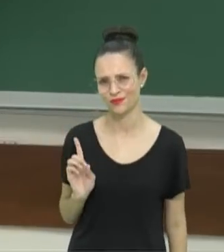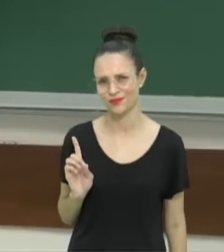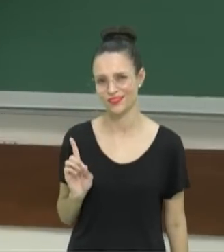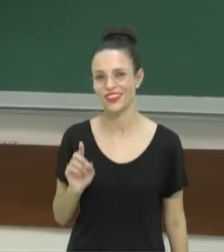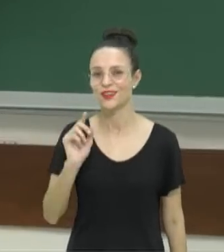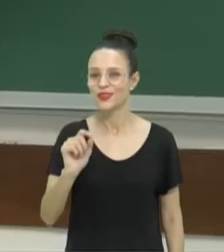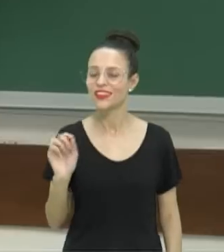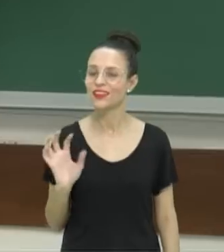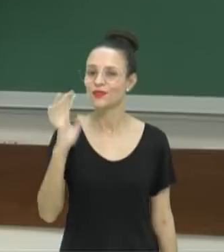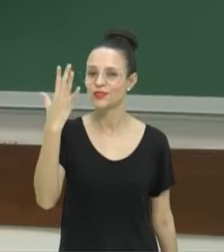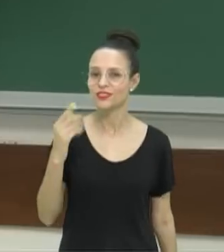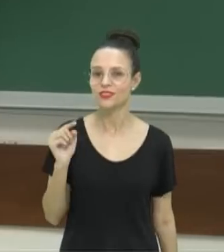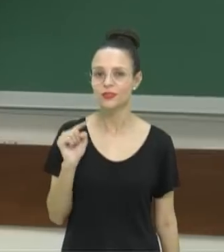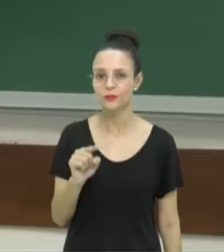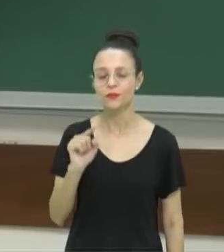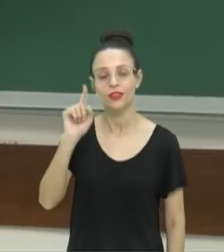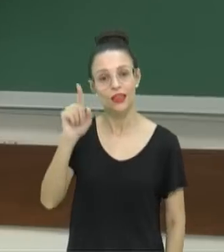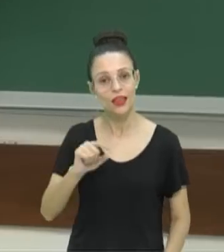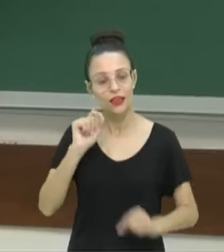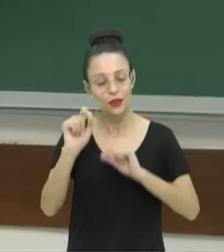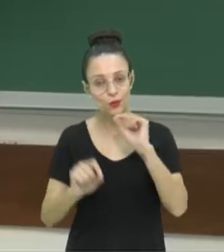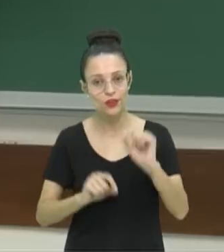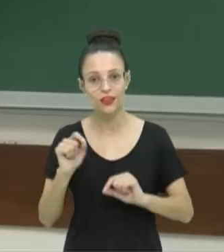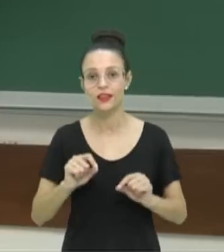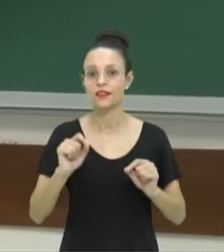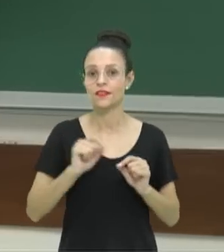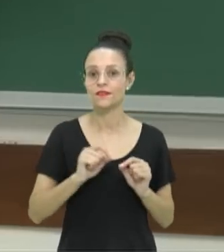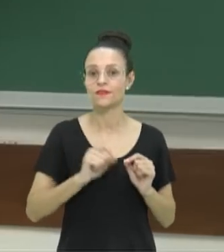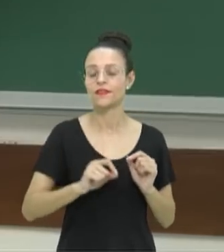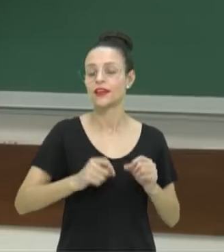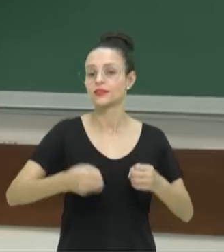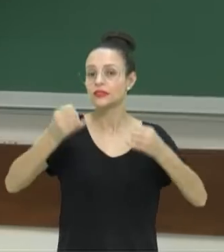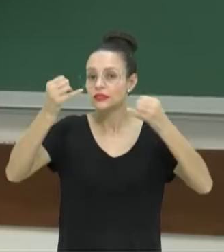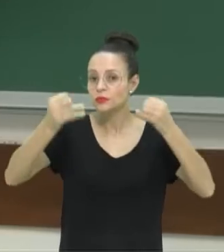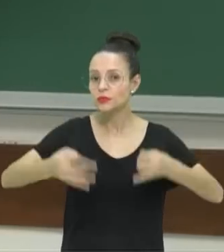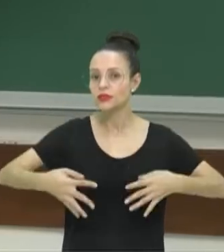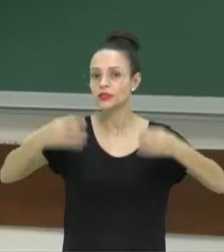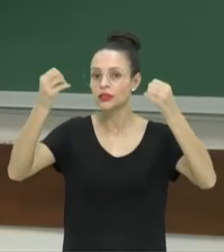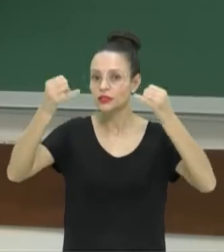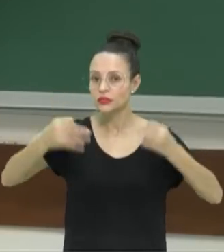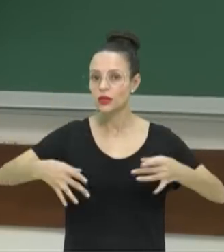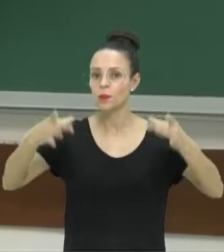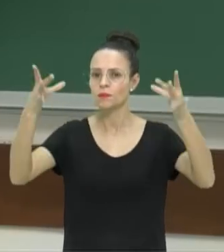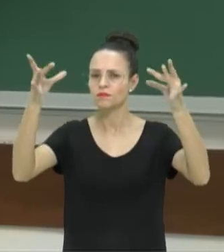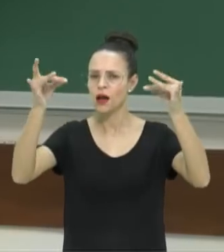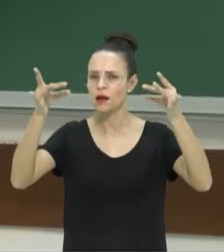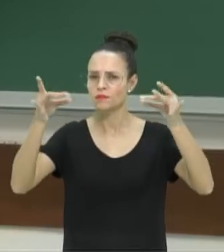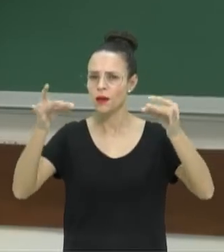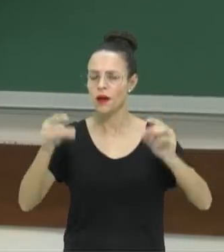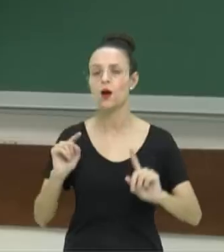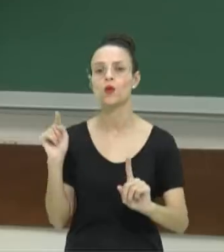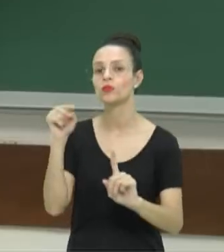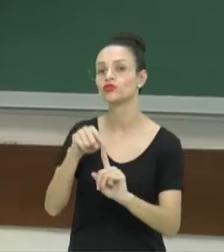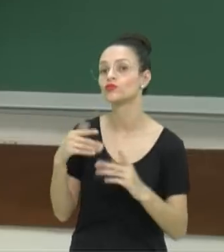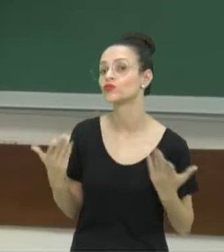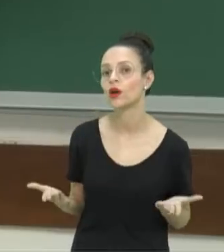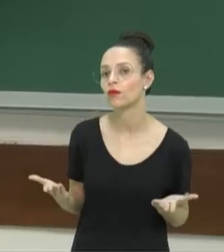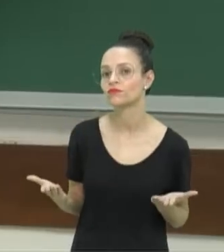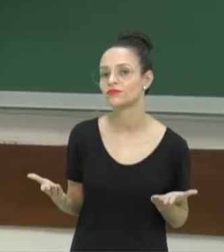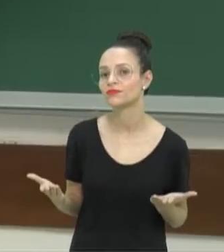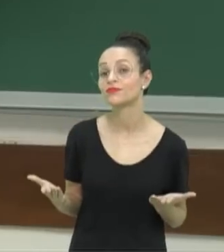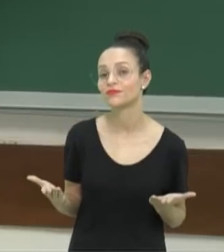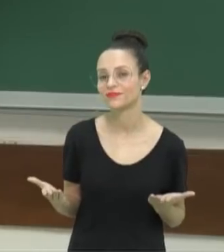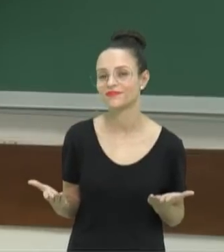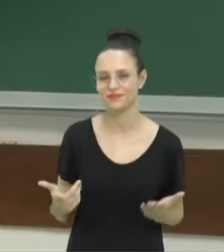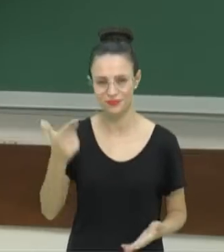O que aconteceu ali é que ele fez explicações detalhadas com um objetivo. Qual foi o objetivo